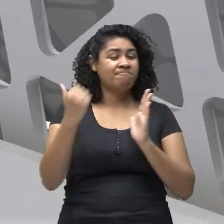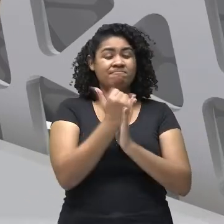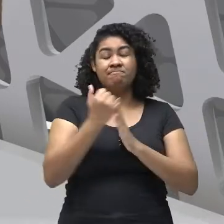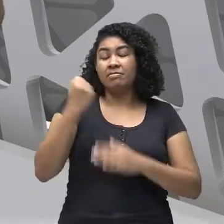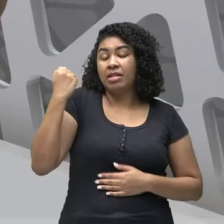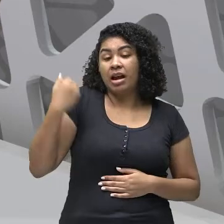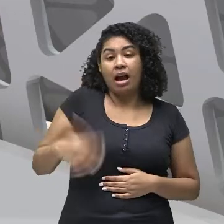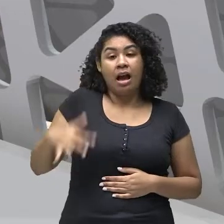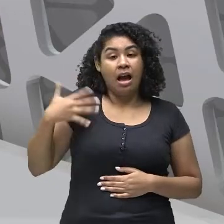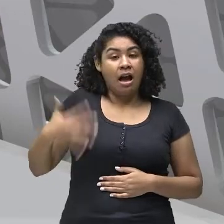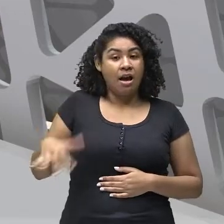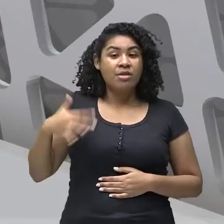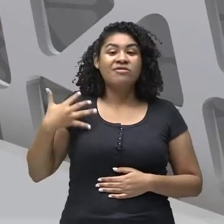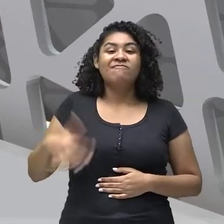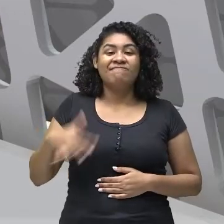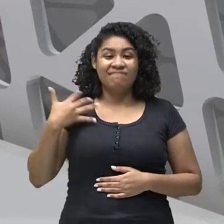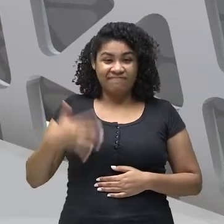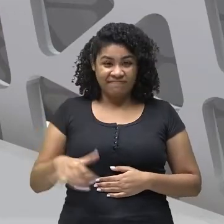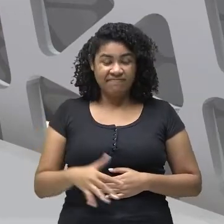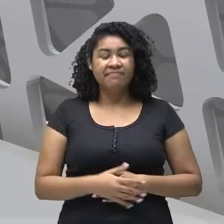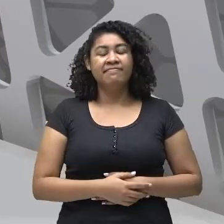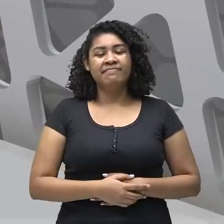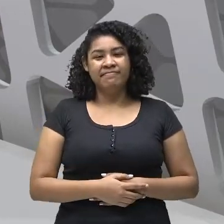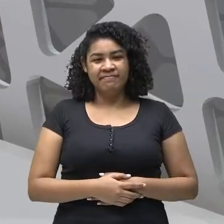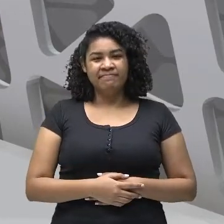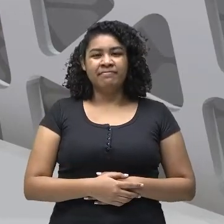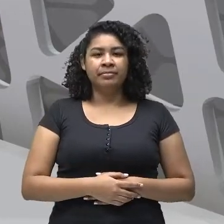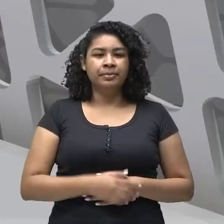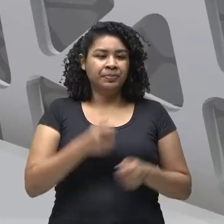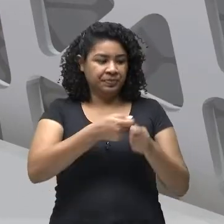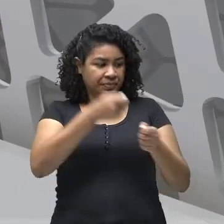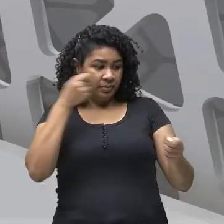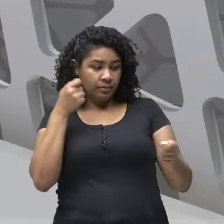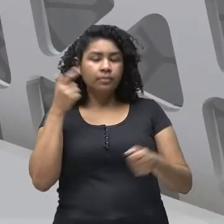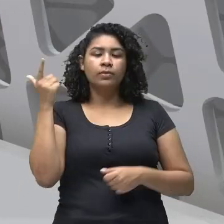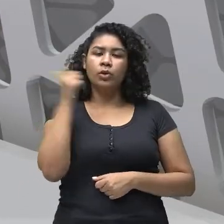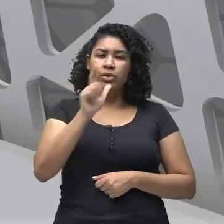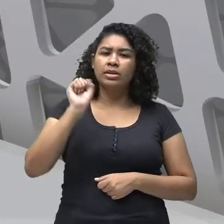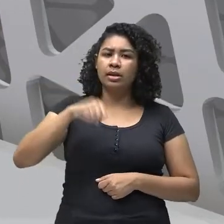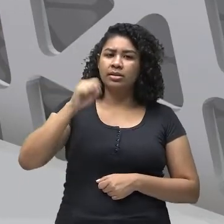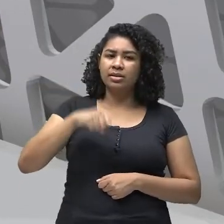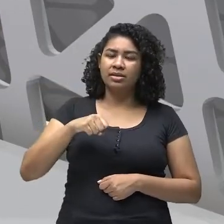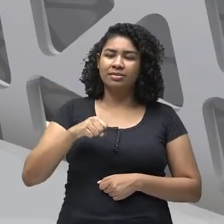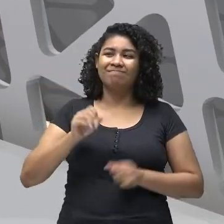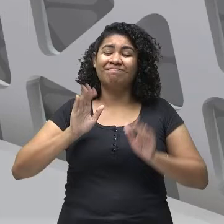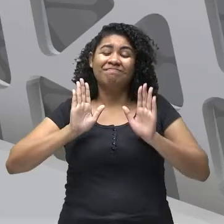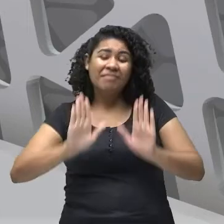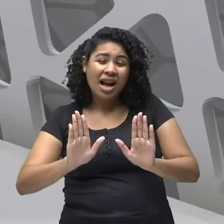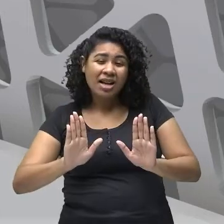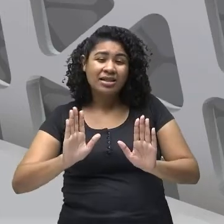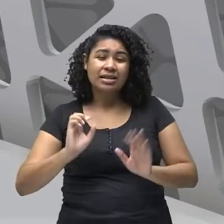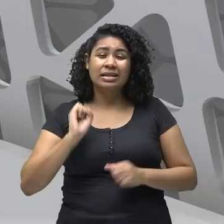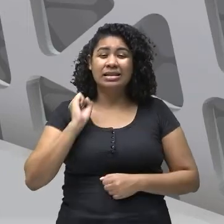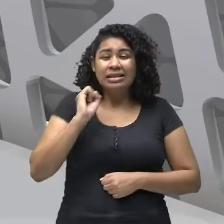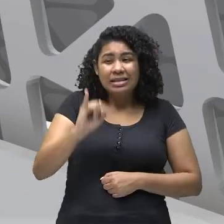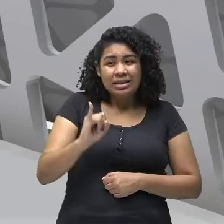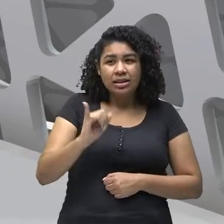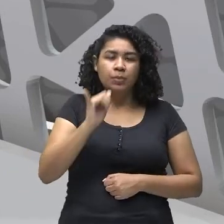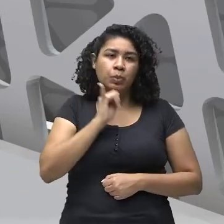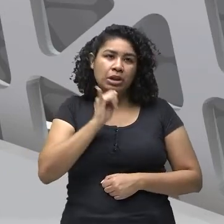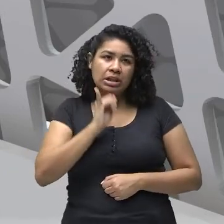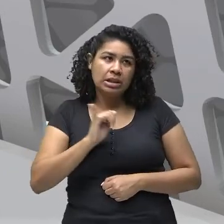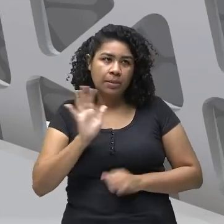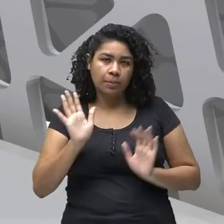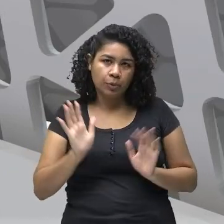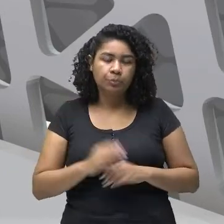preço enorme, um preço muito alto. É lucrativo? Pode ser. Mas se, digamos assim, que o governador